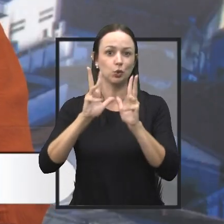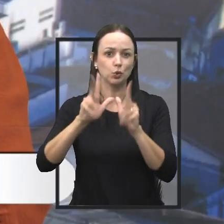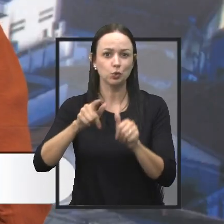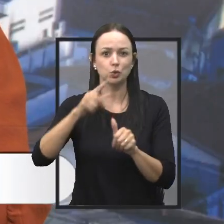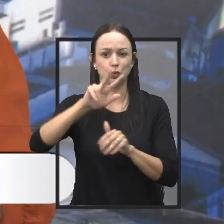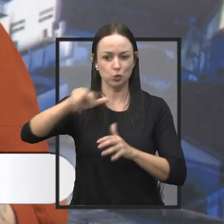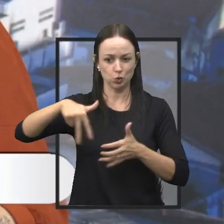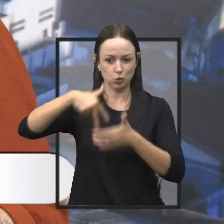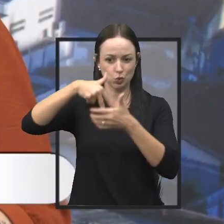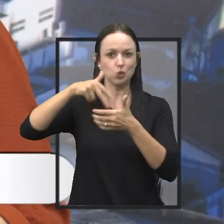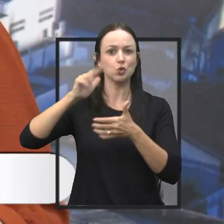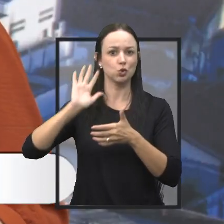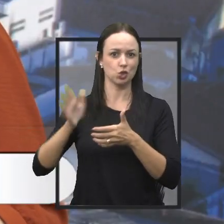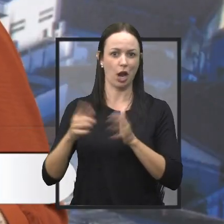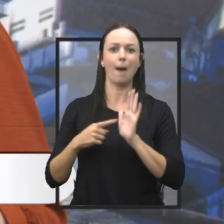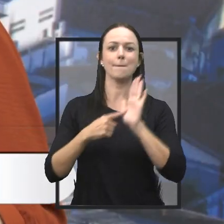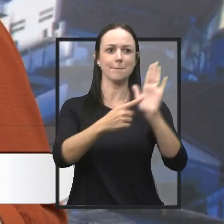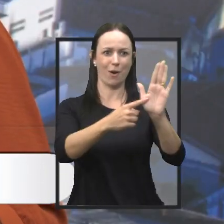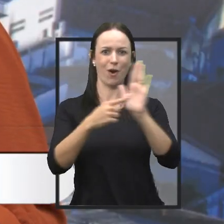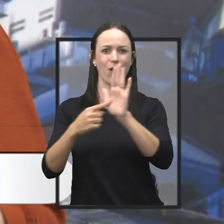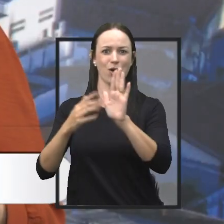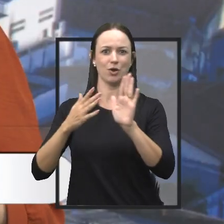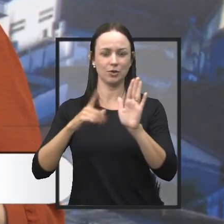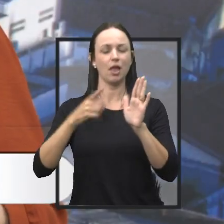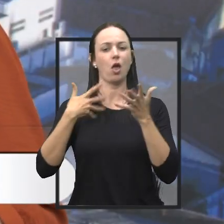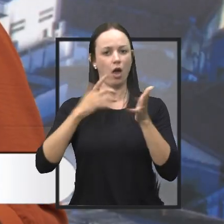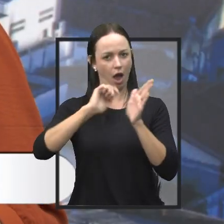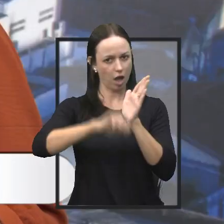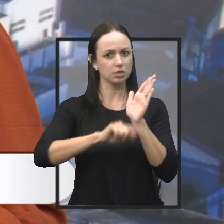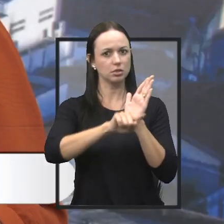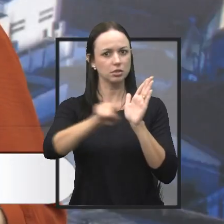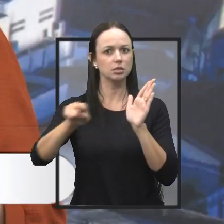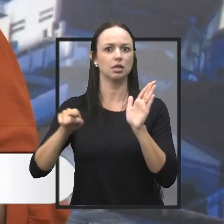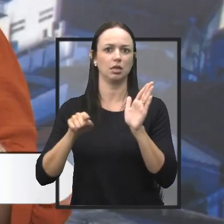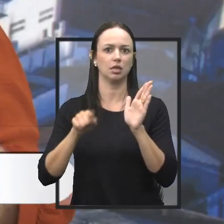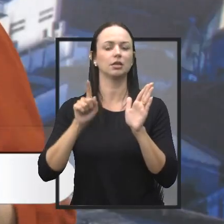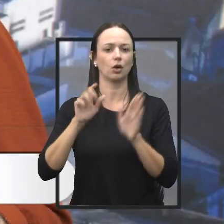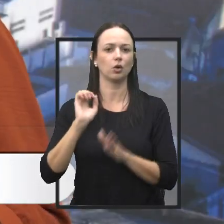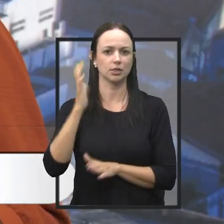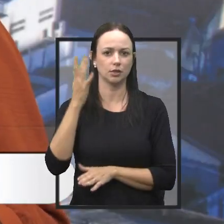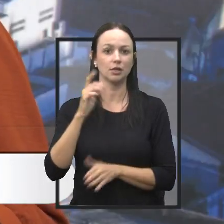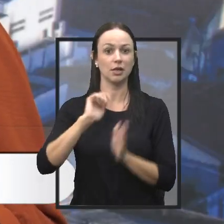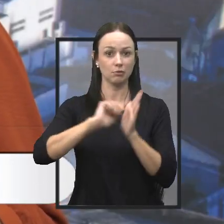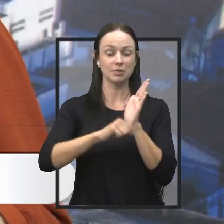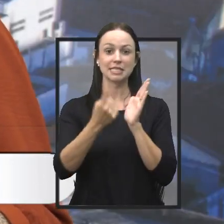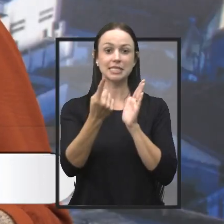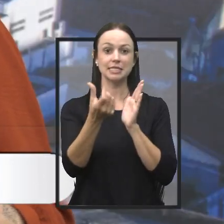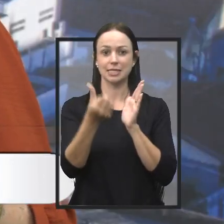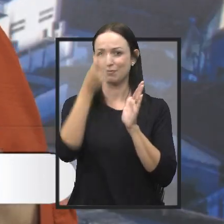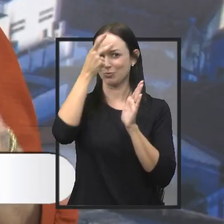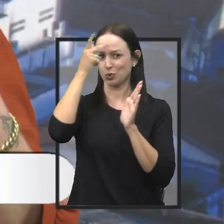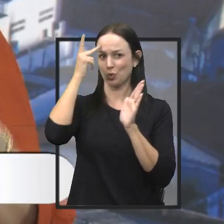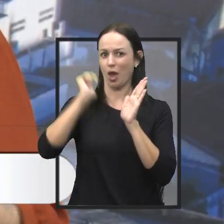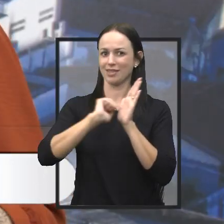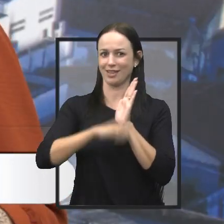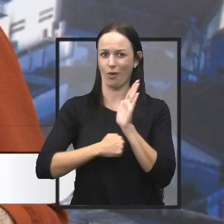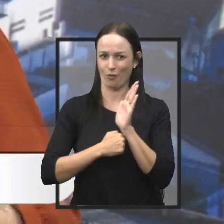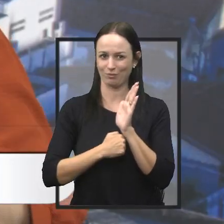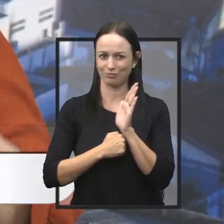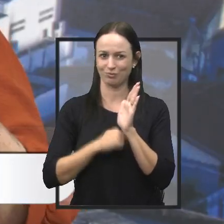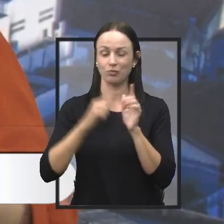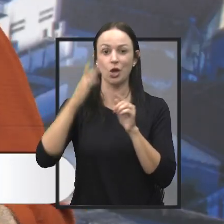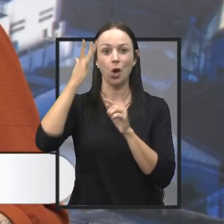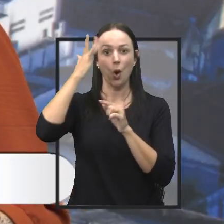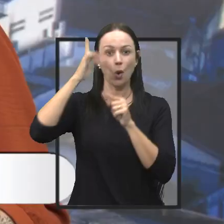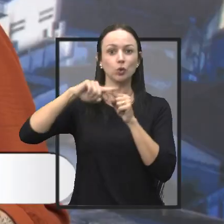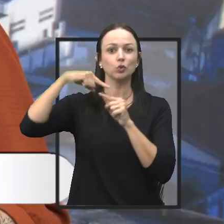os munícipes que estavam na casa, assinem. E isso aconteceu. Nós tivemos 16 assinaturas e no dia